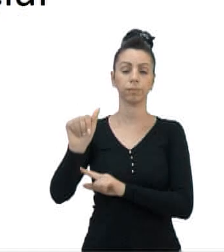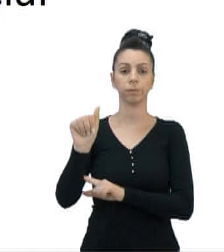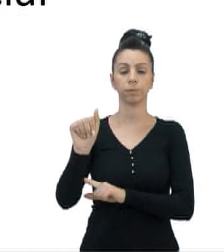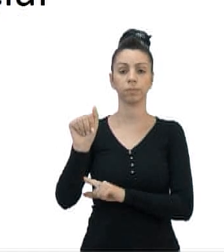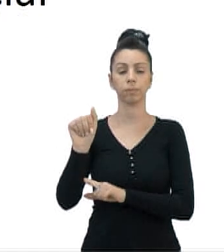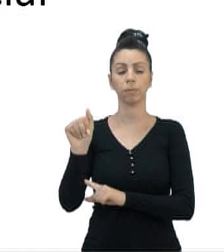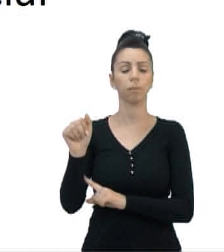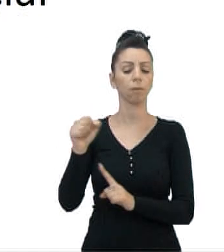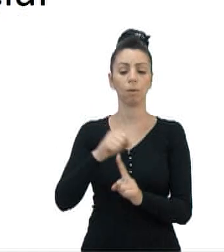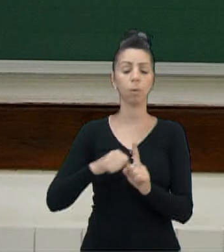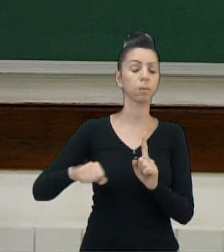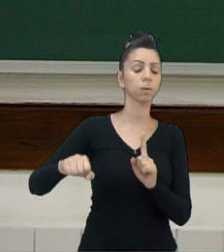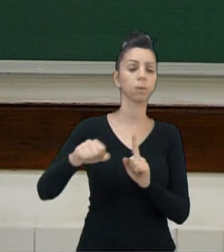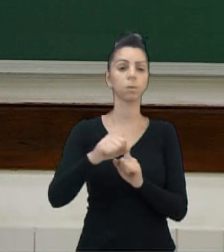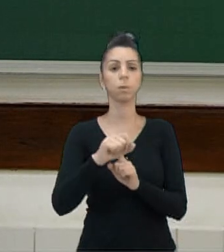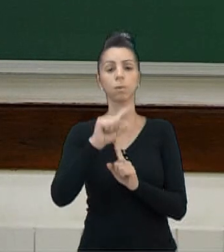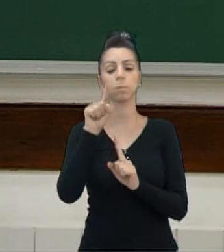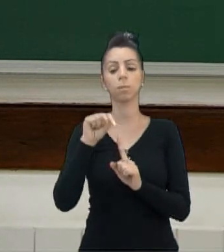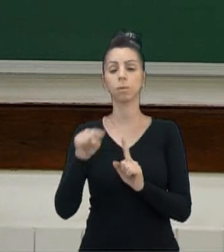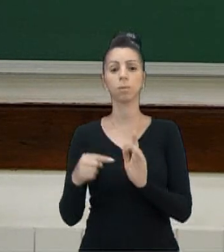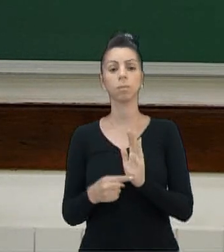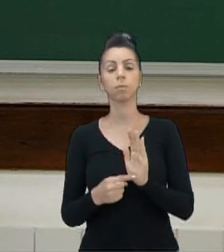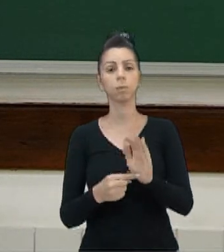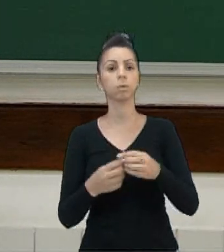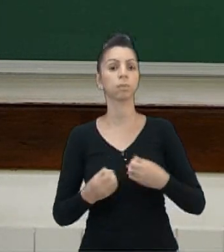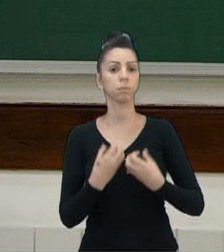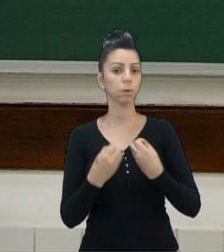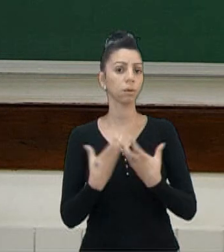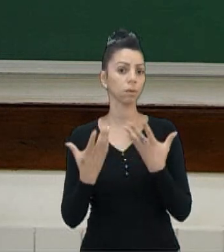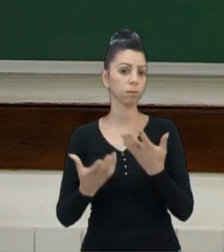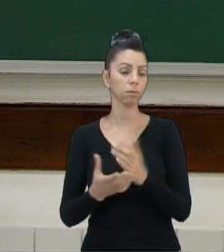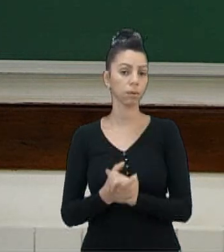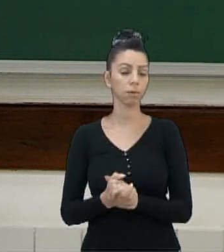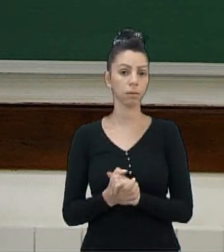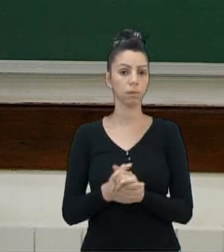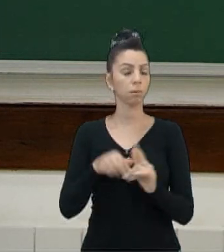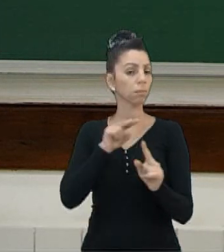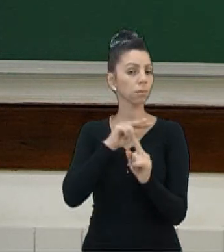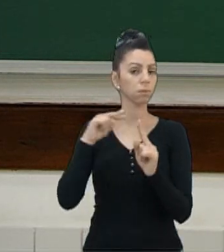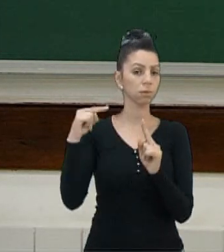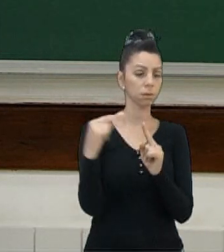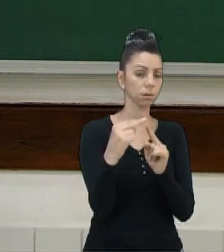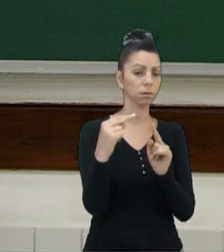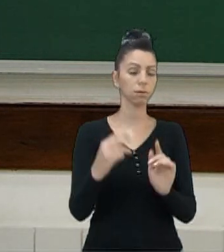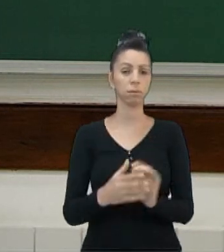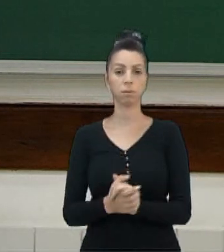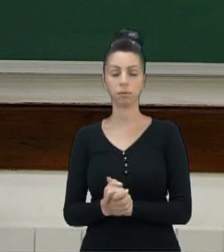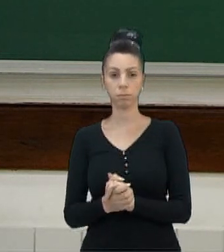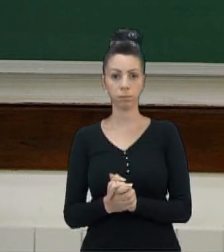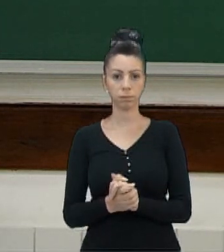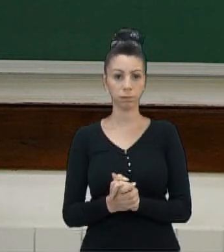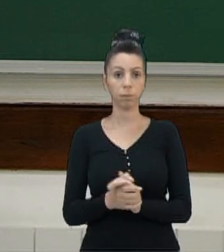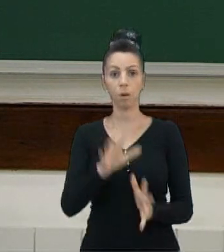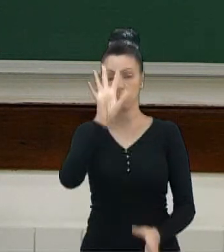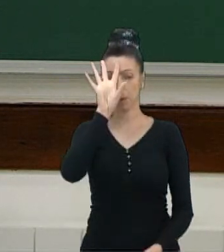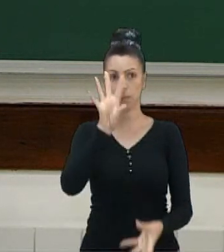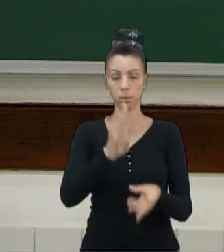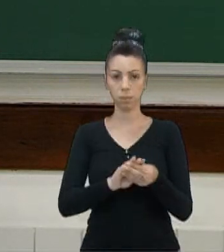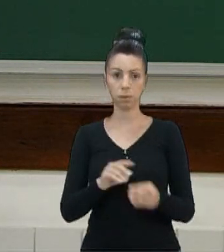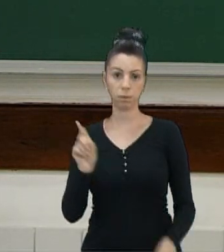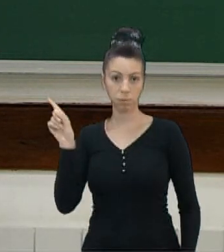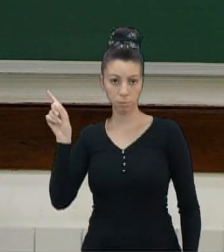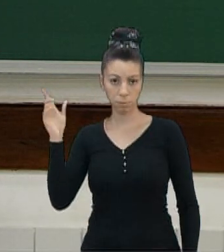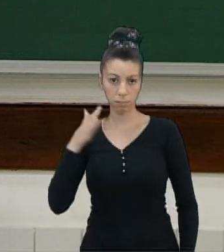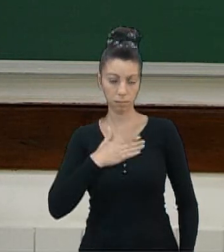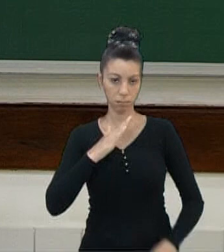questão social retrata o poema, né? Eu coloquei aqui, gente, uma interpretação, né,